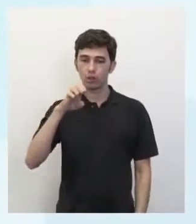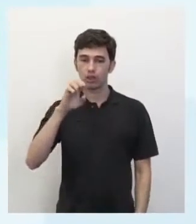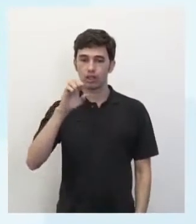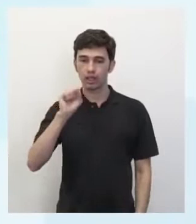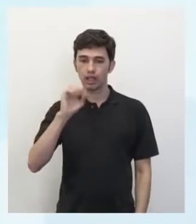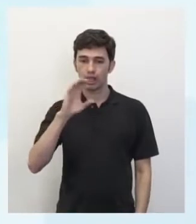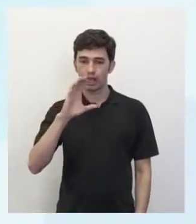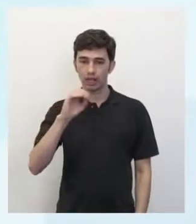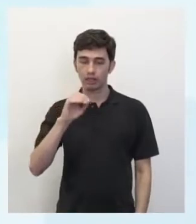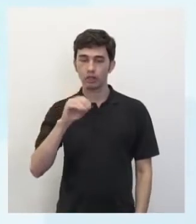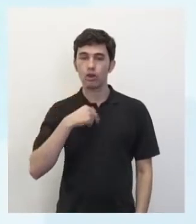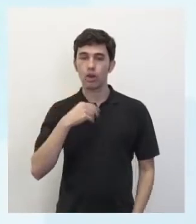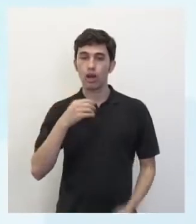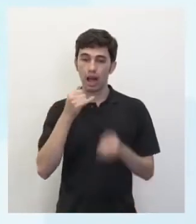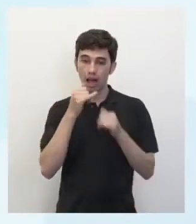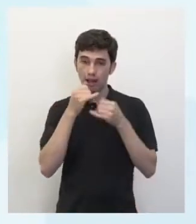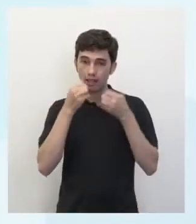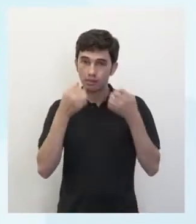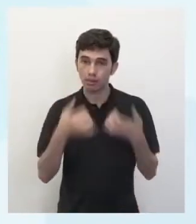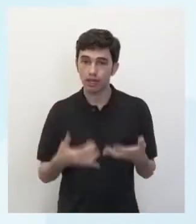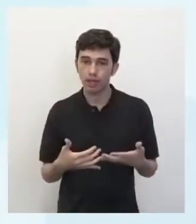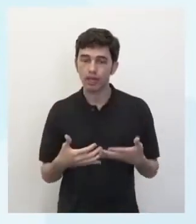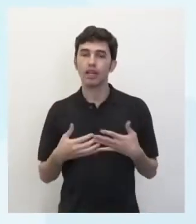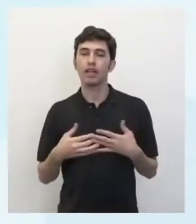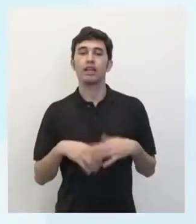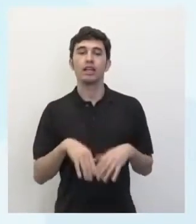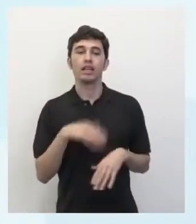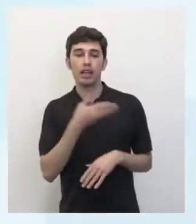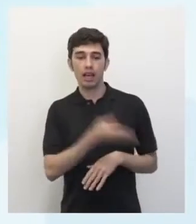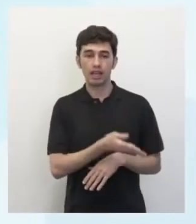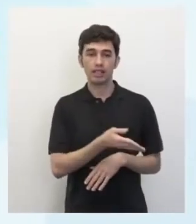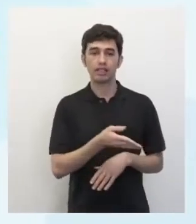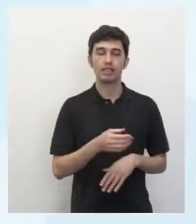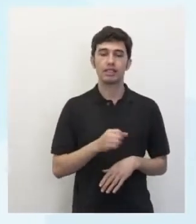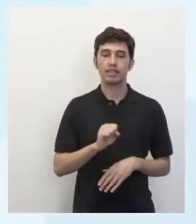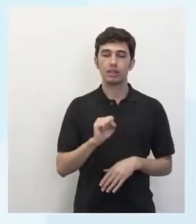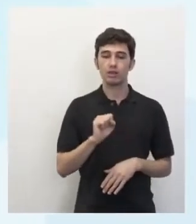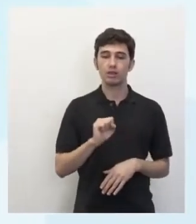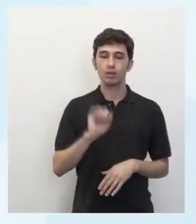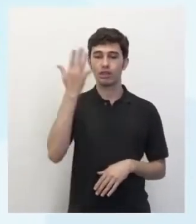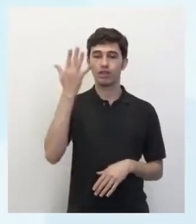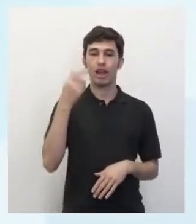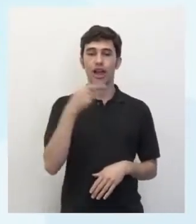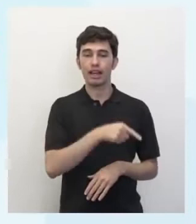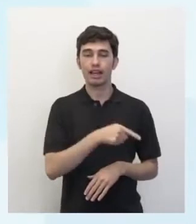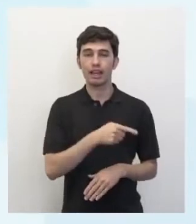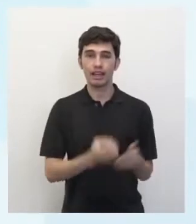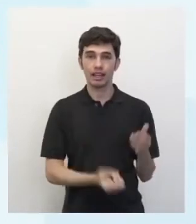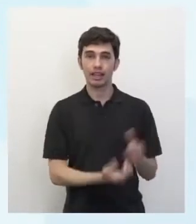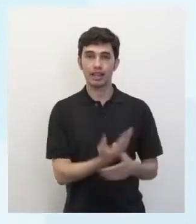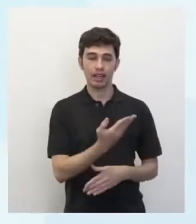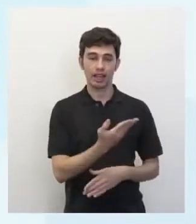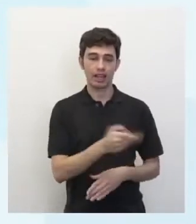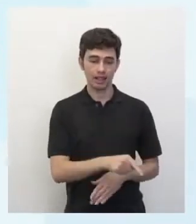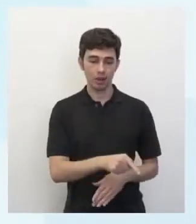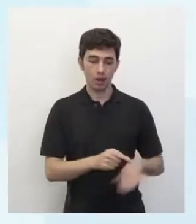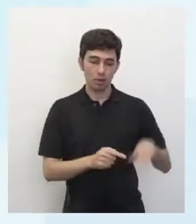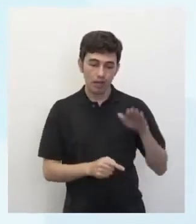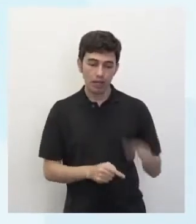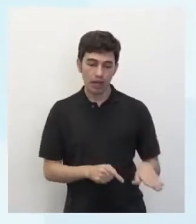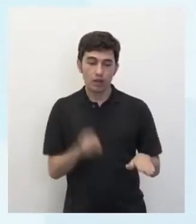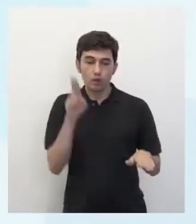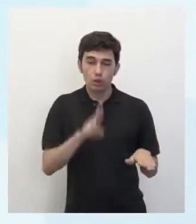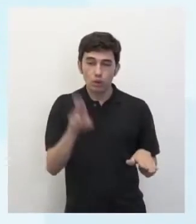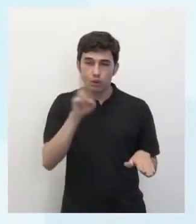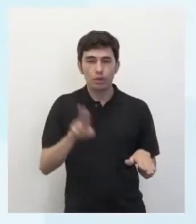coloca assim, essa situação torna eles pequenos consumidores ou grandes consumidores. Pode ler